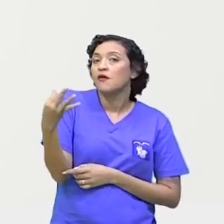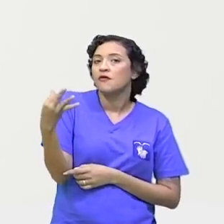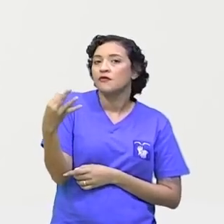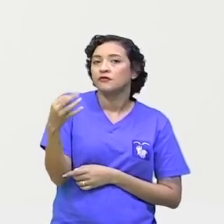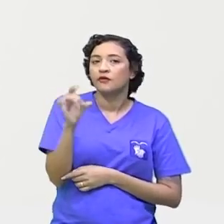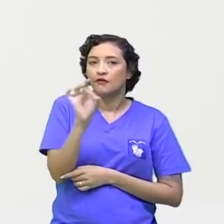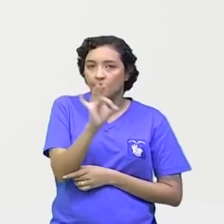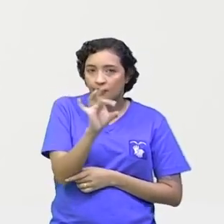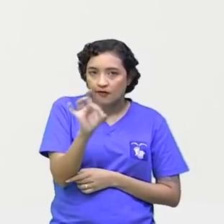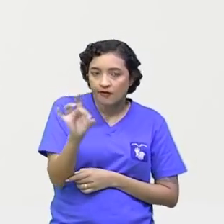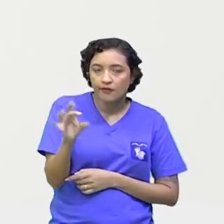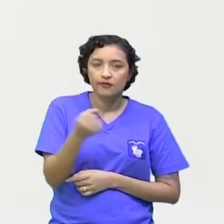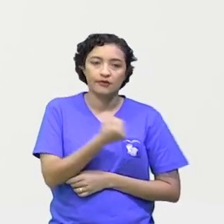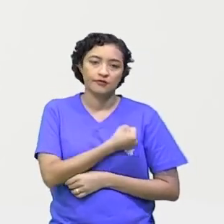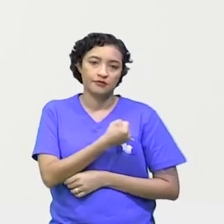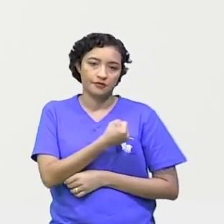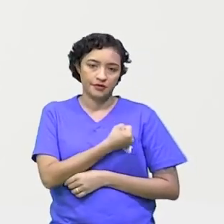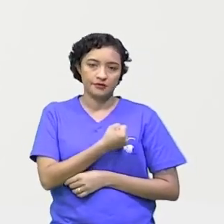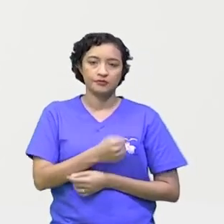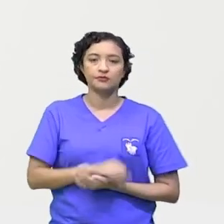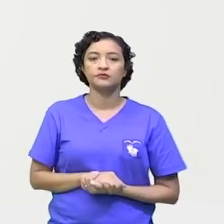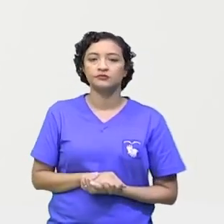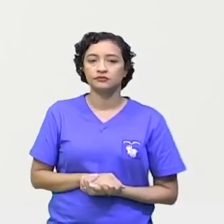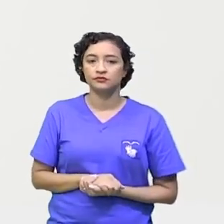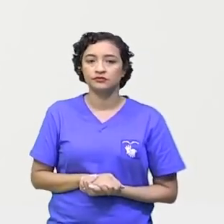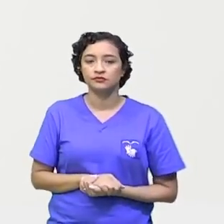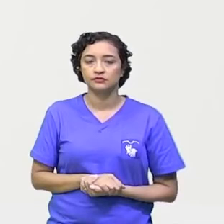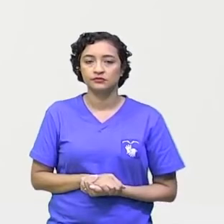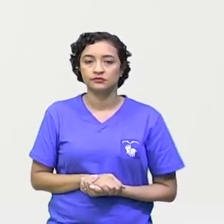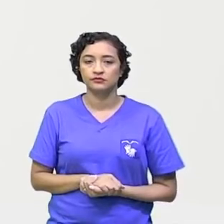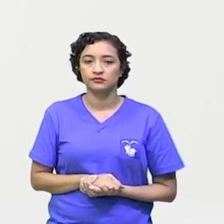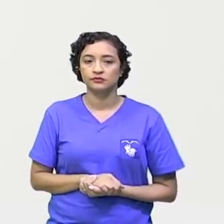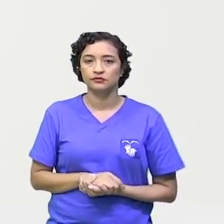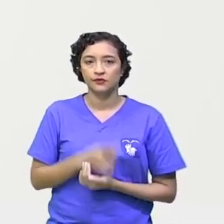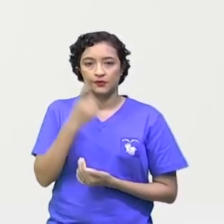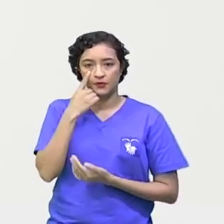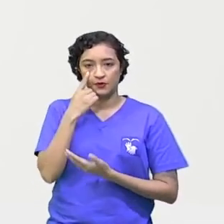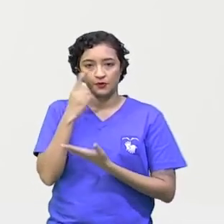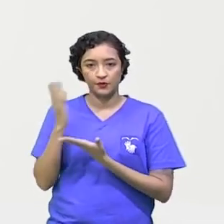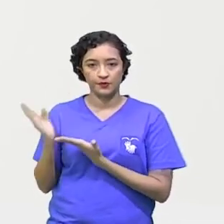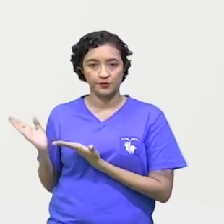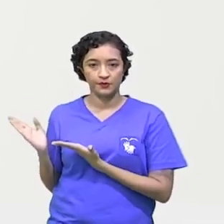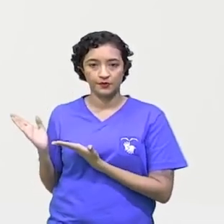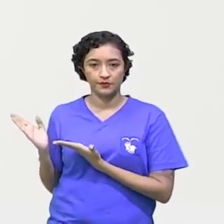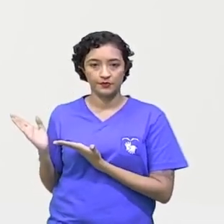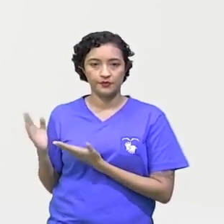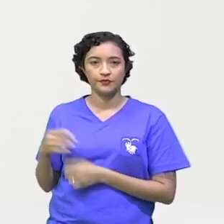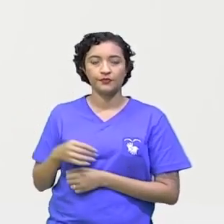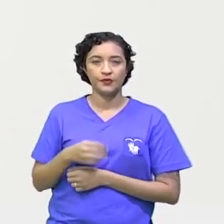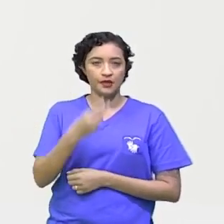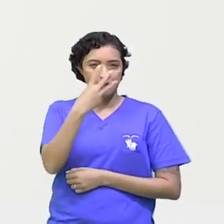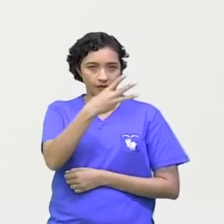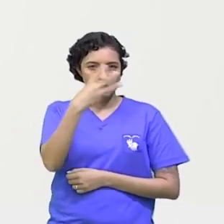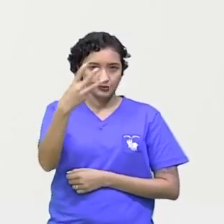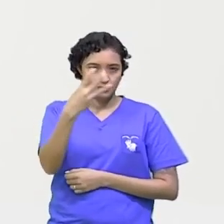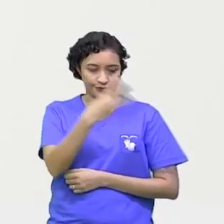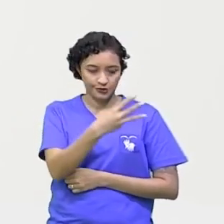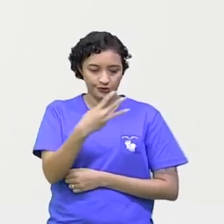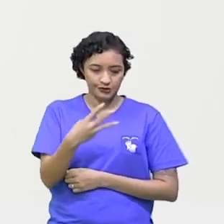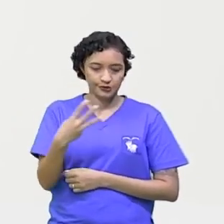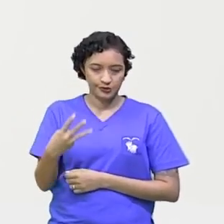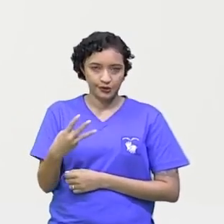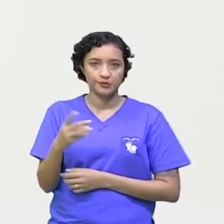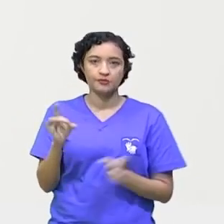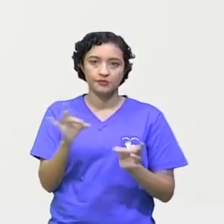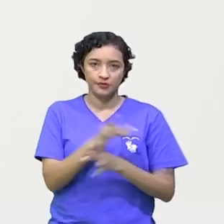3, 3 e 3. Depois, o maior lado, 4, 4, 4, 4, 4,